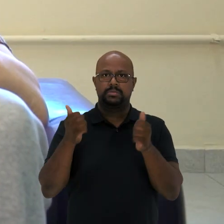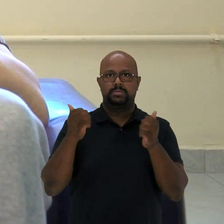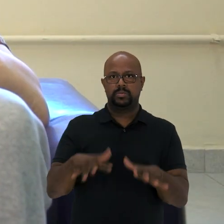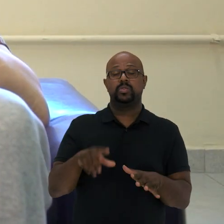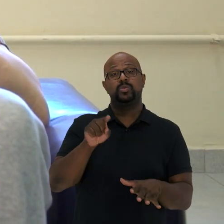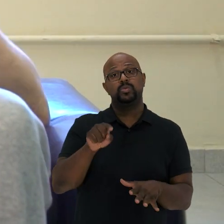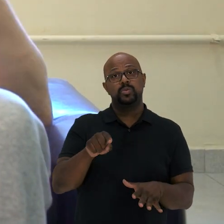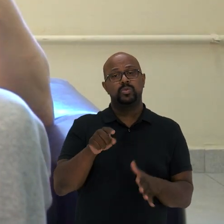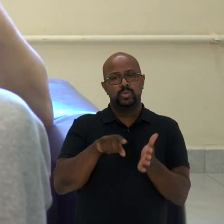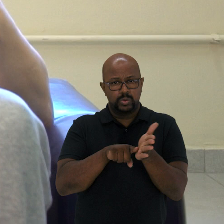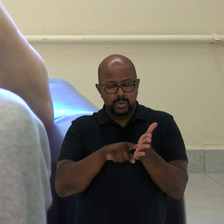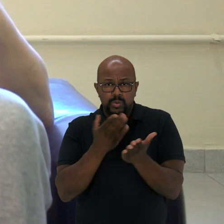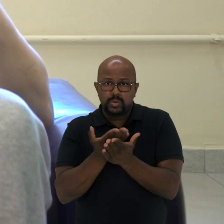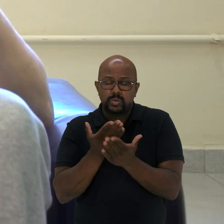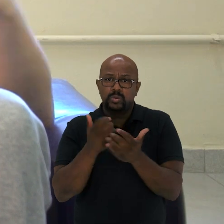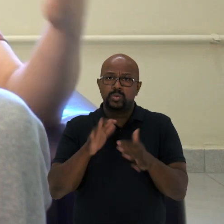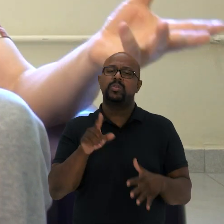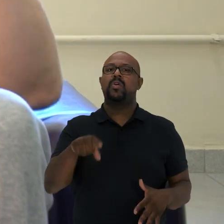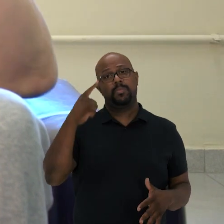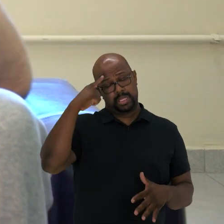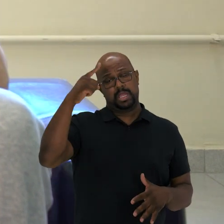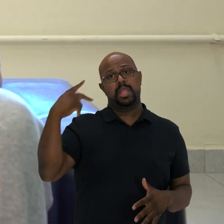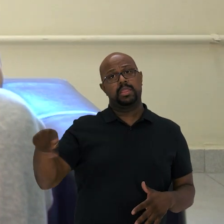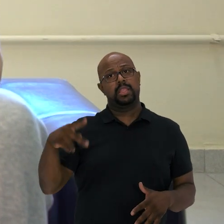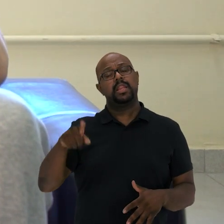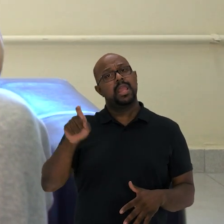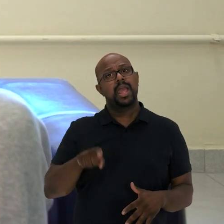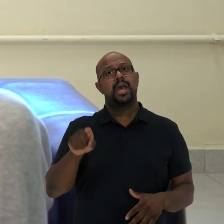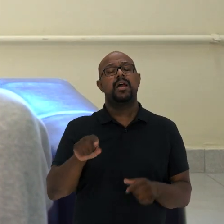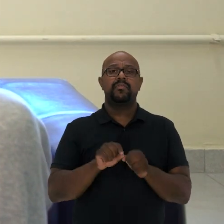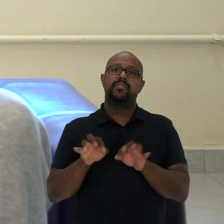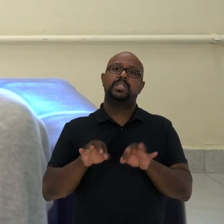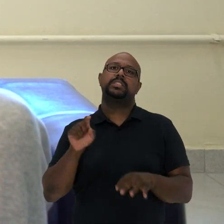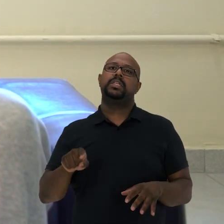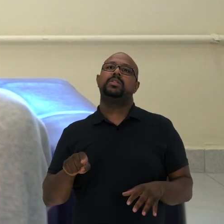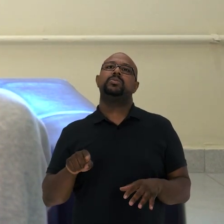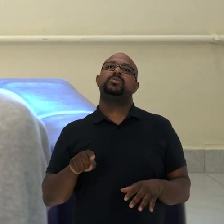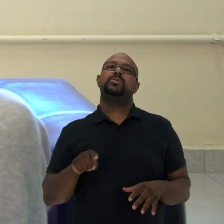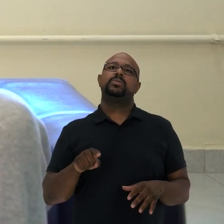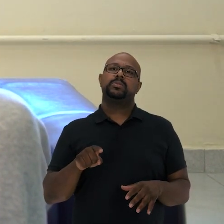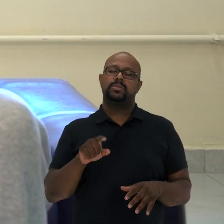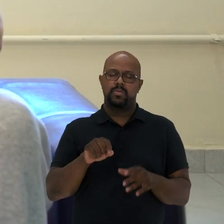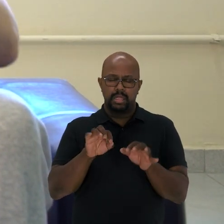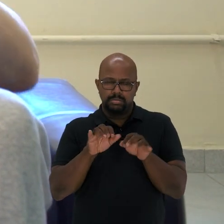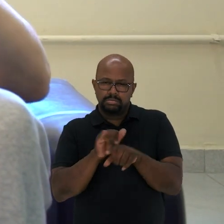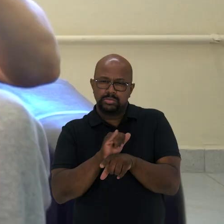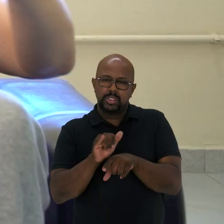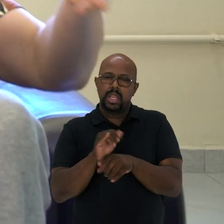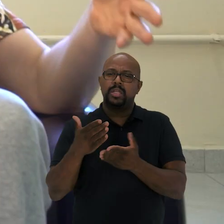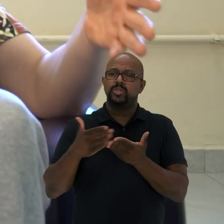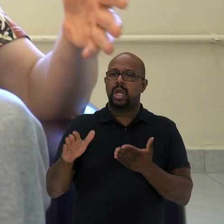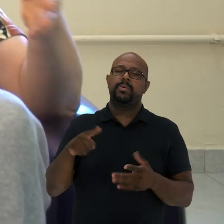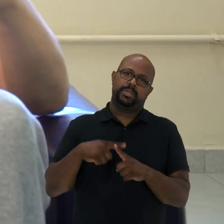o custeio do estudo disso. Então a ideia dele era exatamente fazer isso, que se processasse um pouco